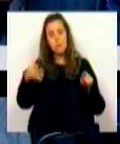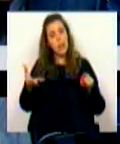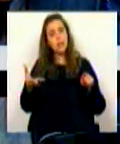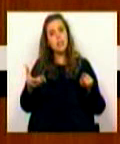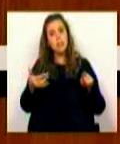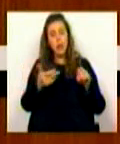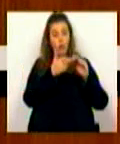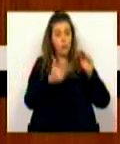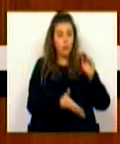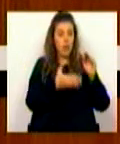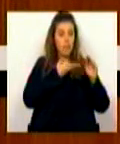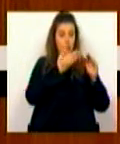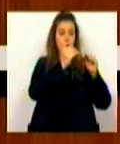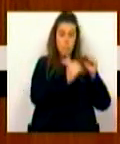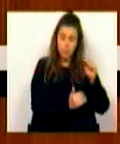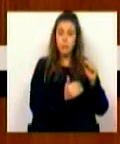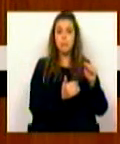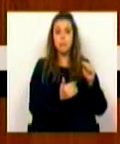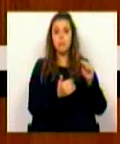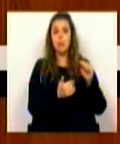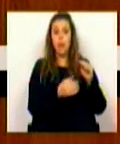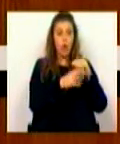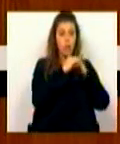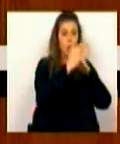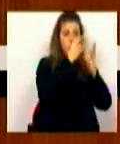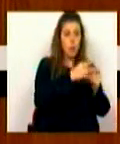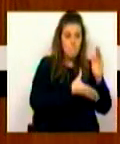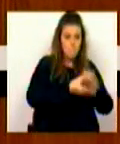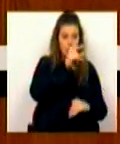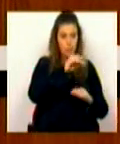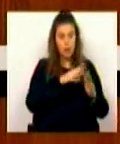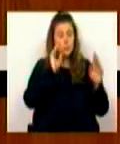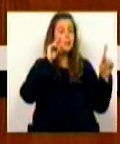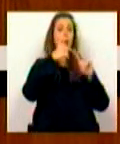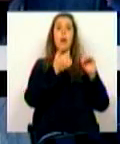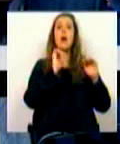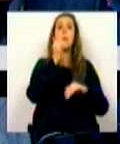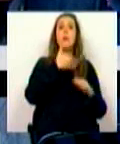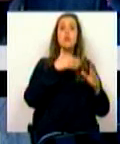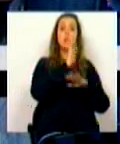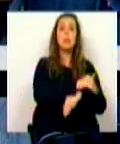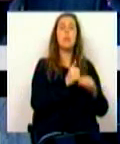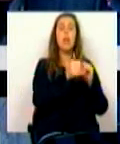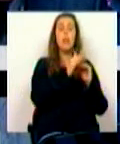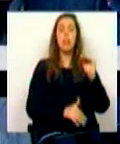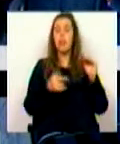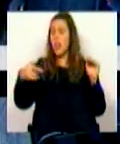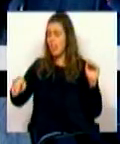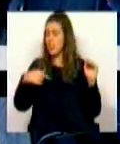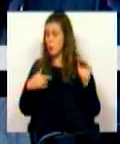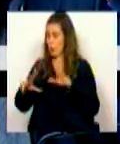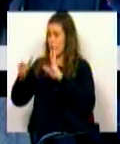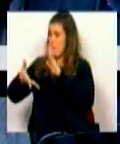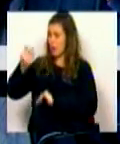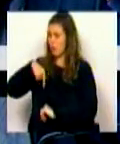estamos a diminuir mais a dívida, a consolidar mais o orçamento e, sobretudo, a reduzir mais o desemprego do que aqueles que estão a crescer mais do que nós. Ou